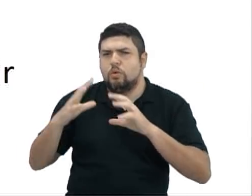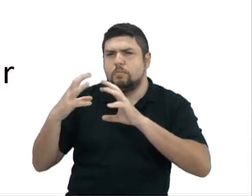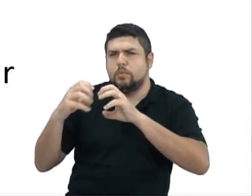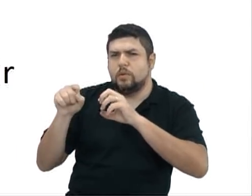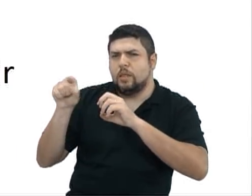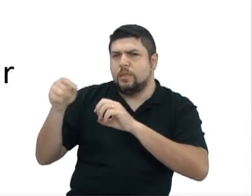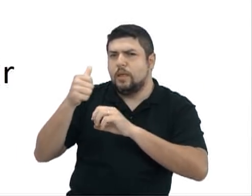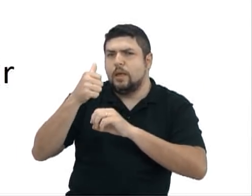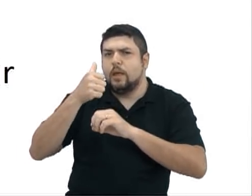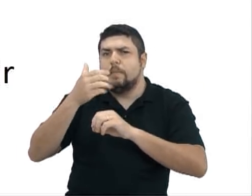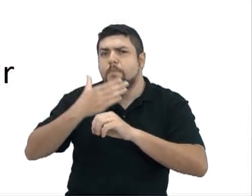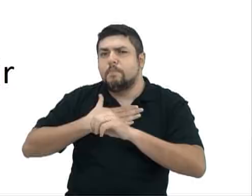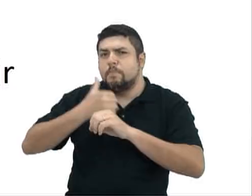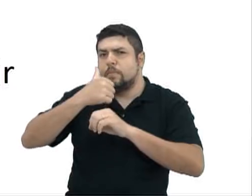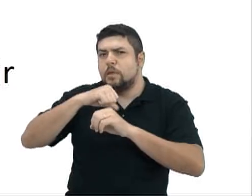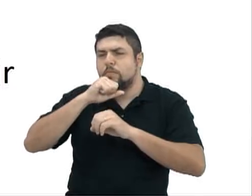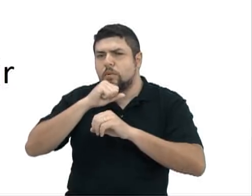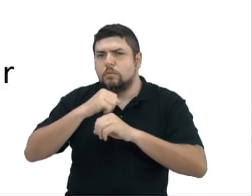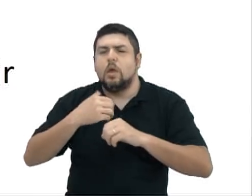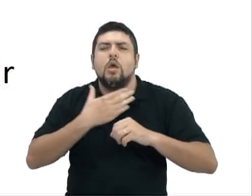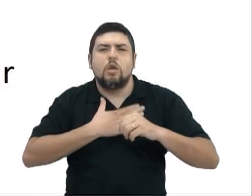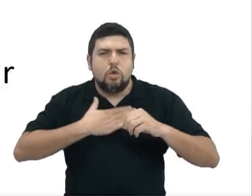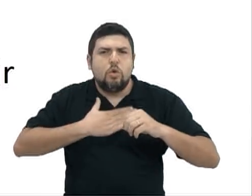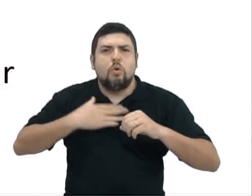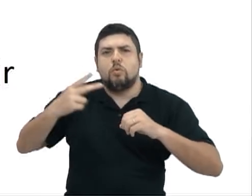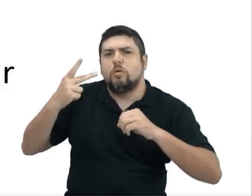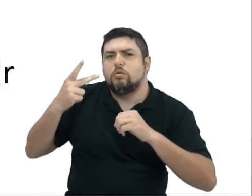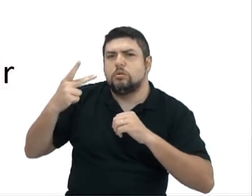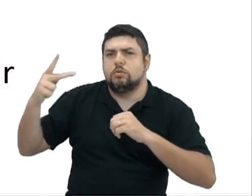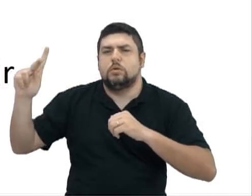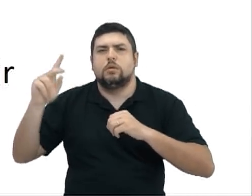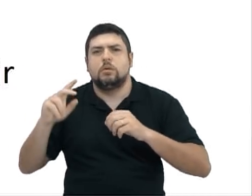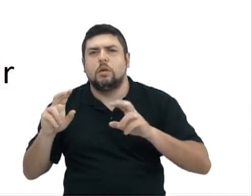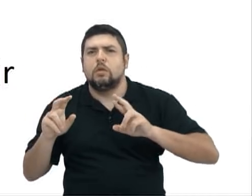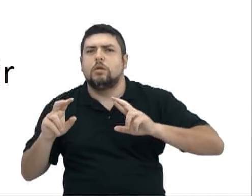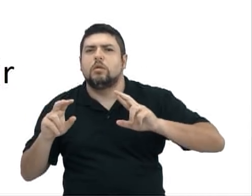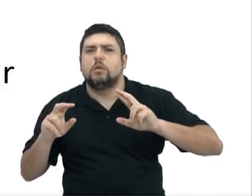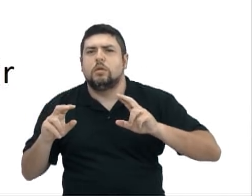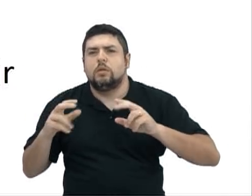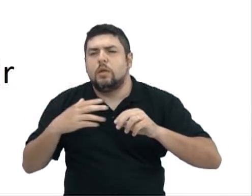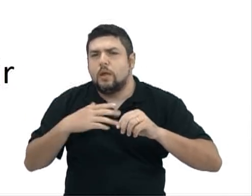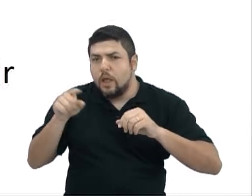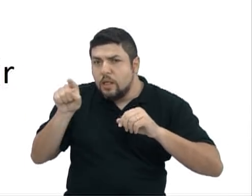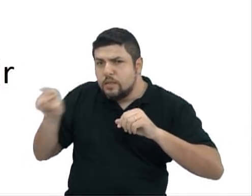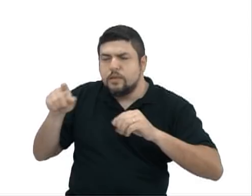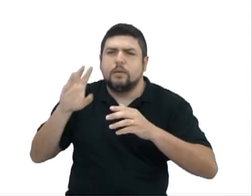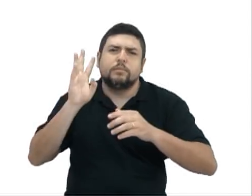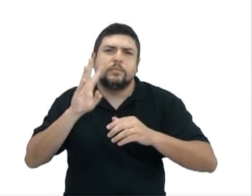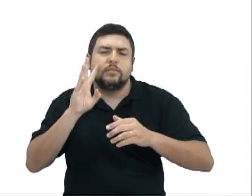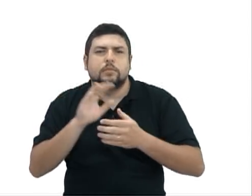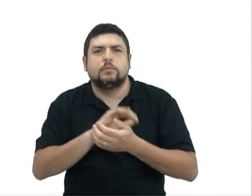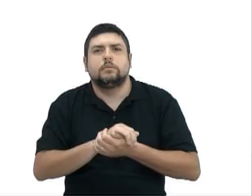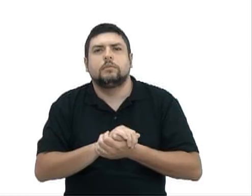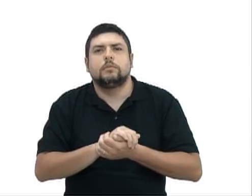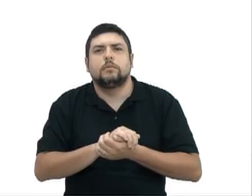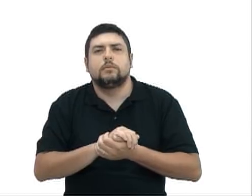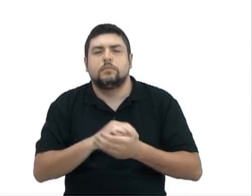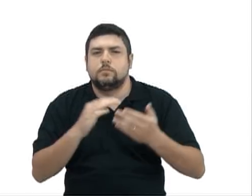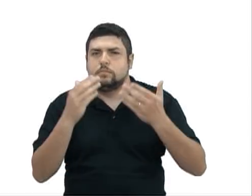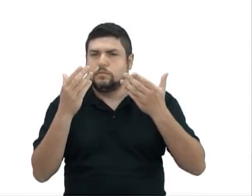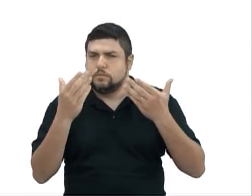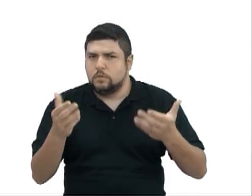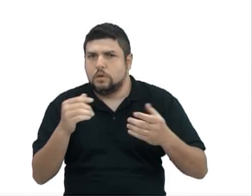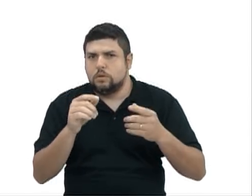Eu gosto muito dela, no fundo ela é bem legal, diferente das outras mães que eu conheço. Vamos lá? Então, quais